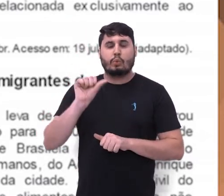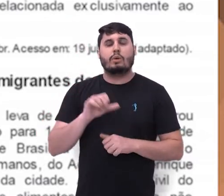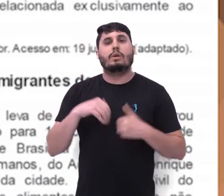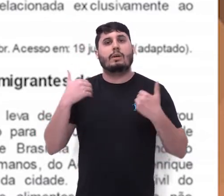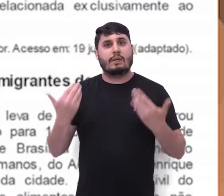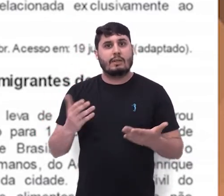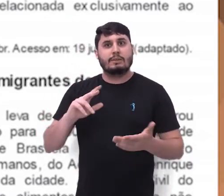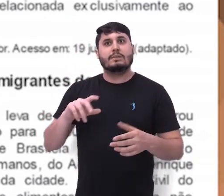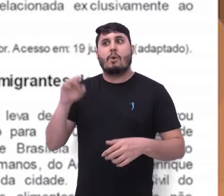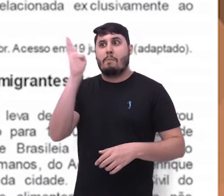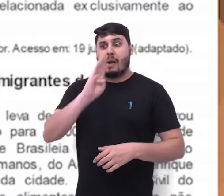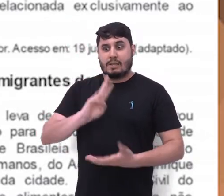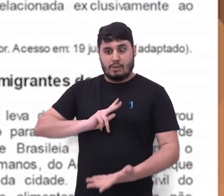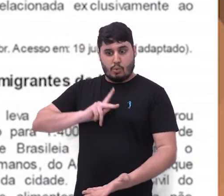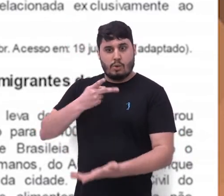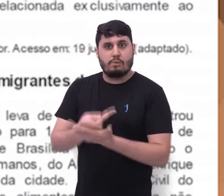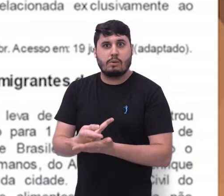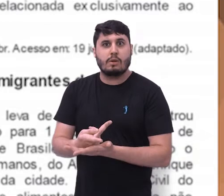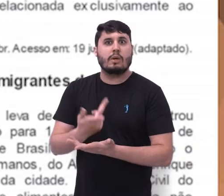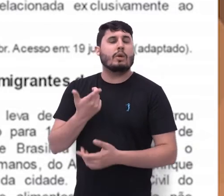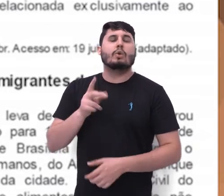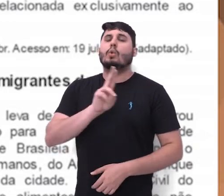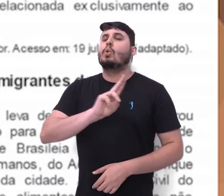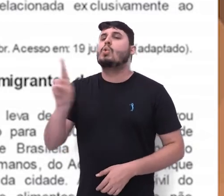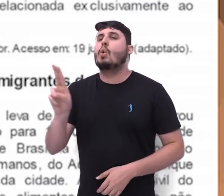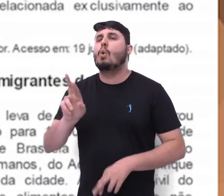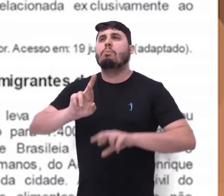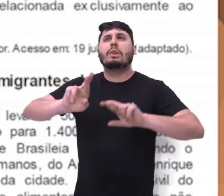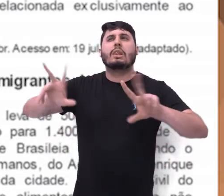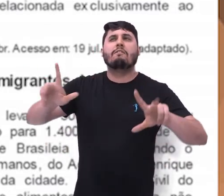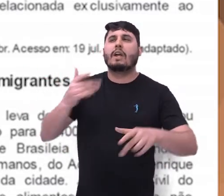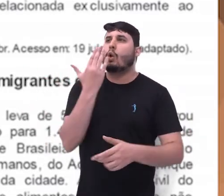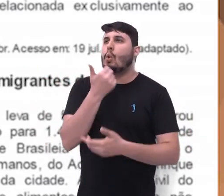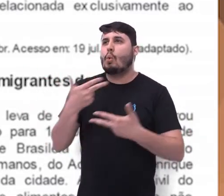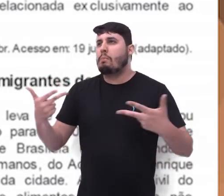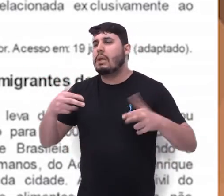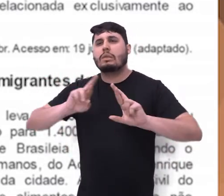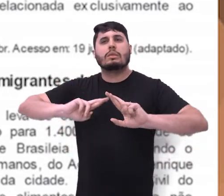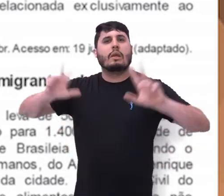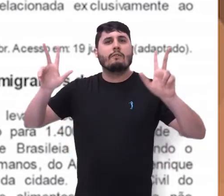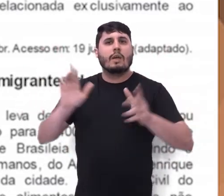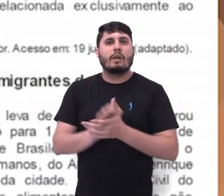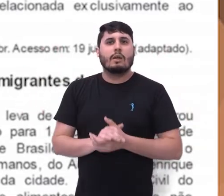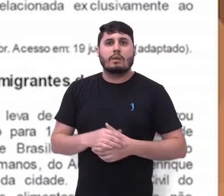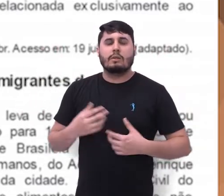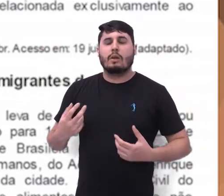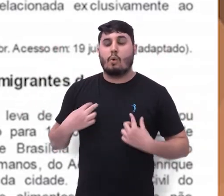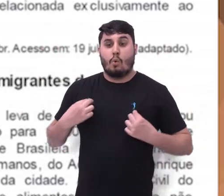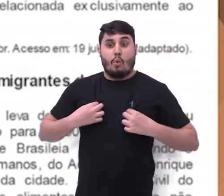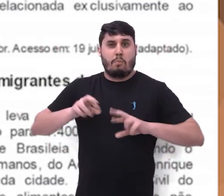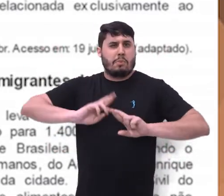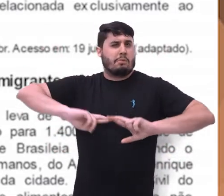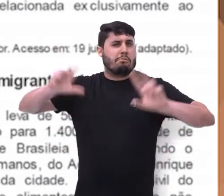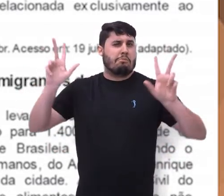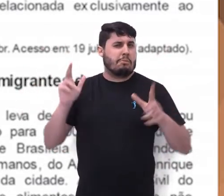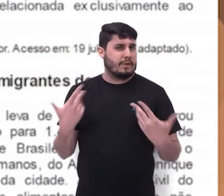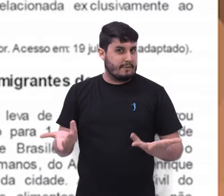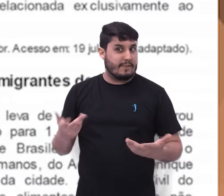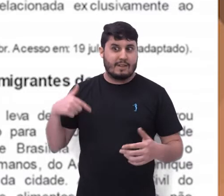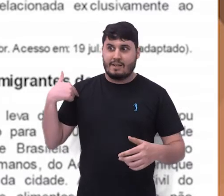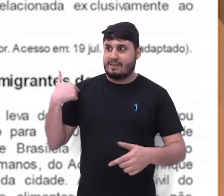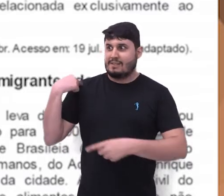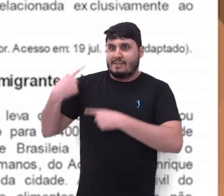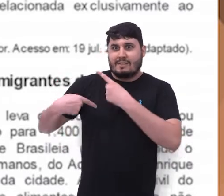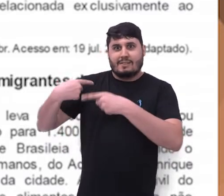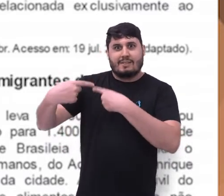o Brasil herdou sobrenomes, sotaques, costumes, comidas e vestimentas. A história